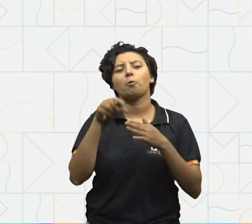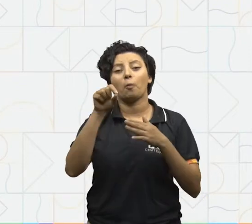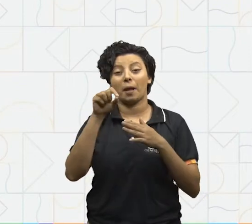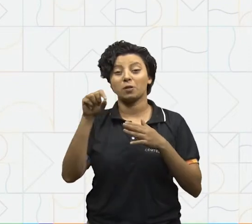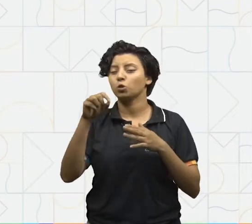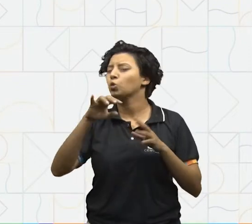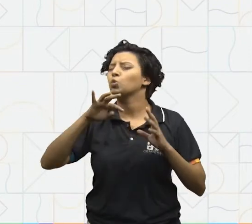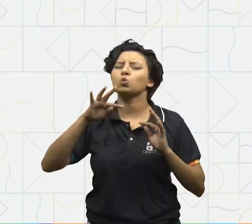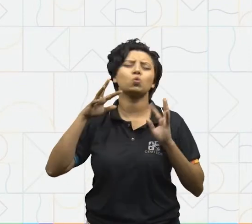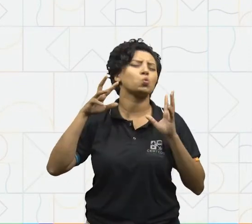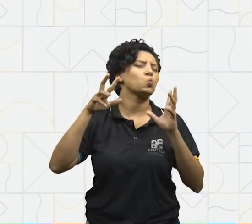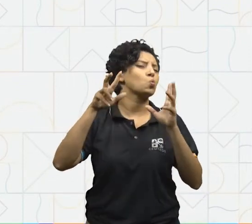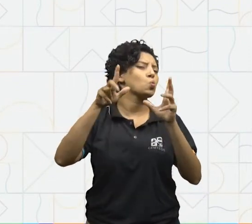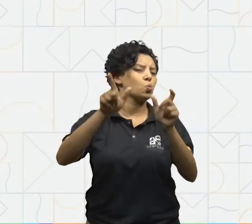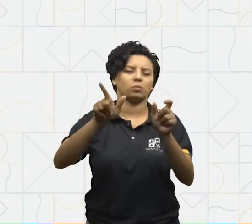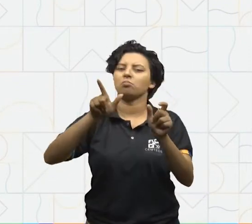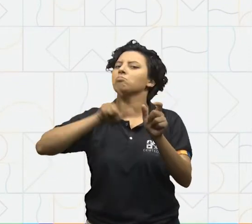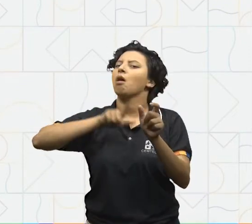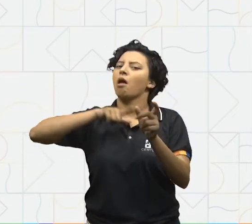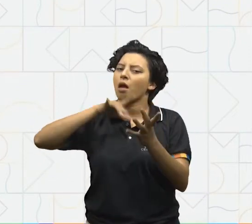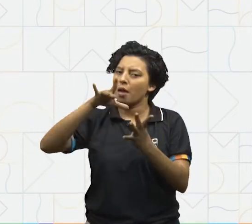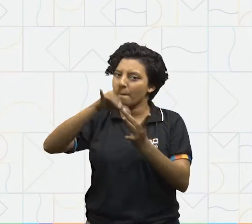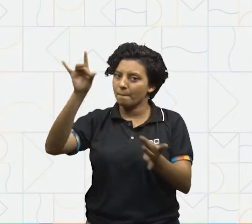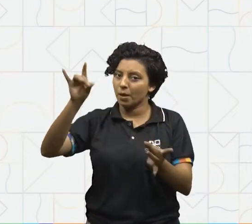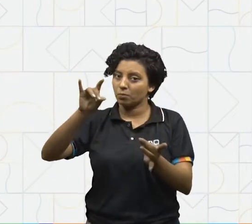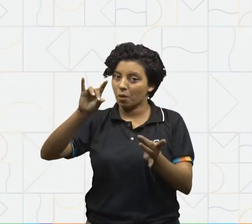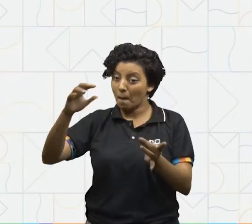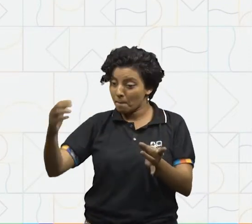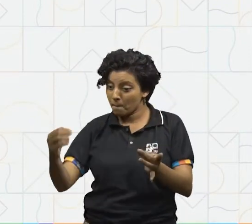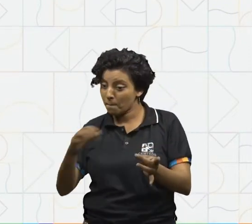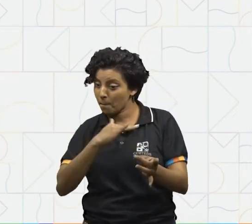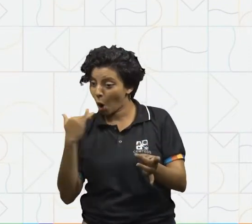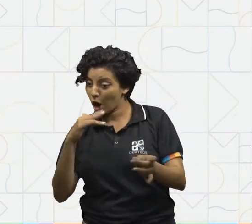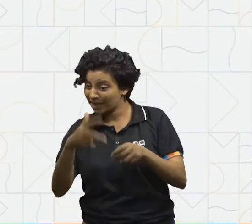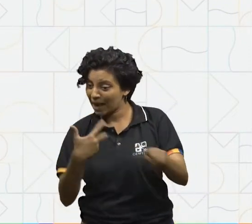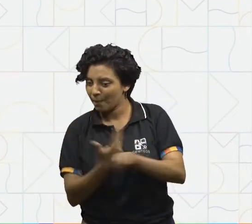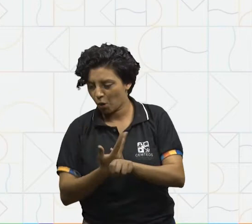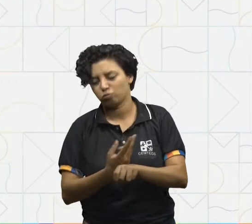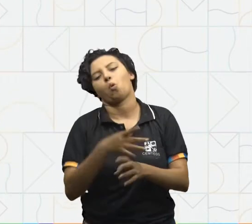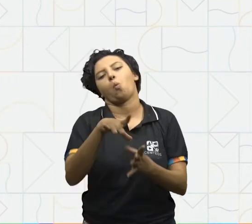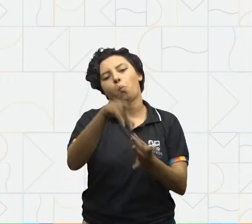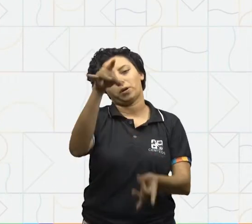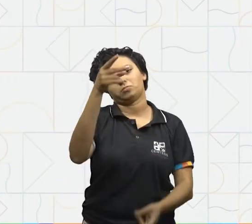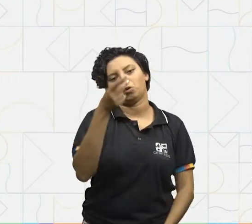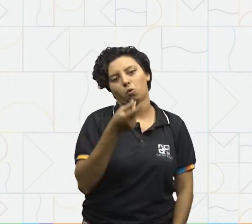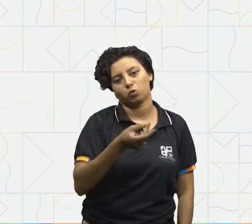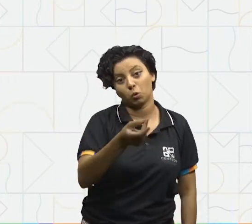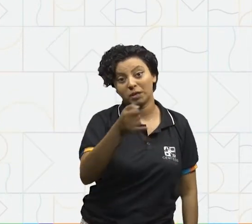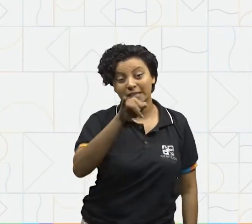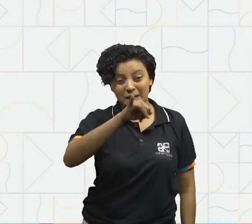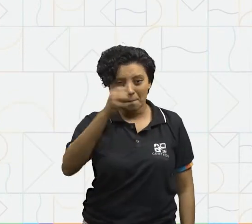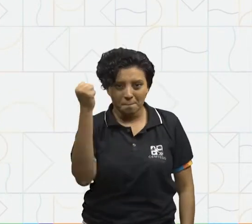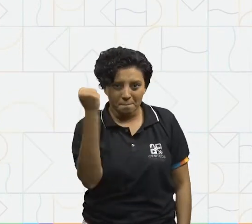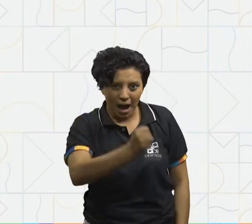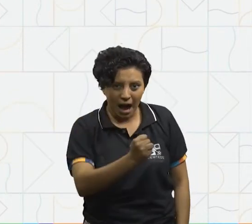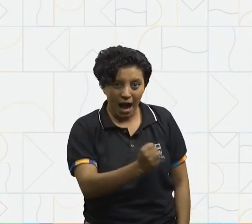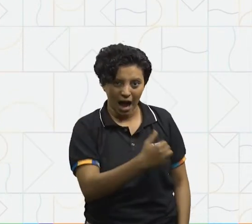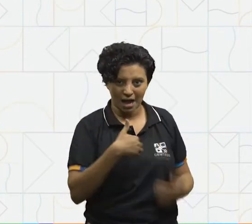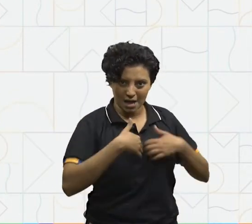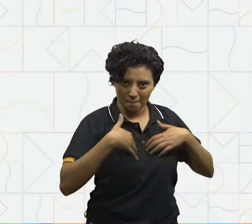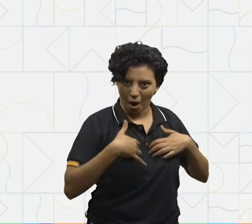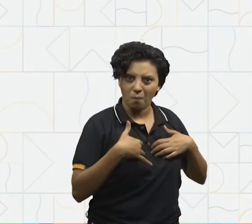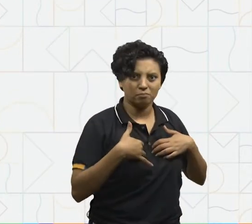têm um espírito, que continua existindo mesmo após a morte. Matar um animal não é diferente de matar uma